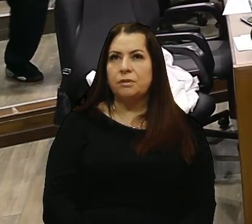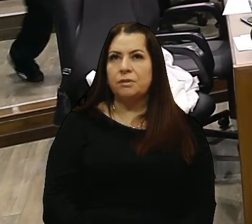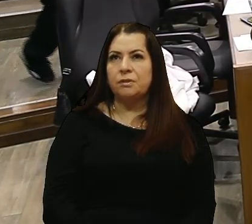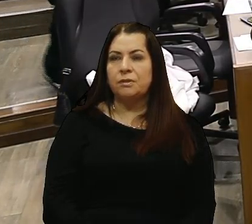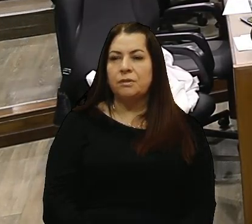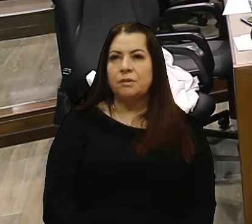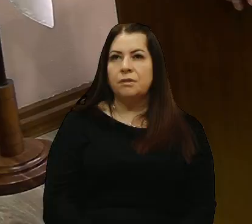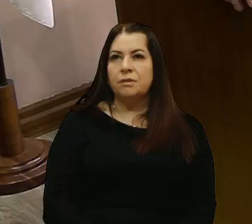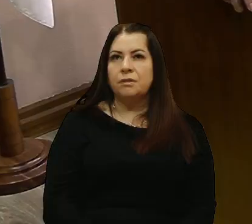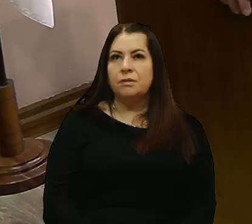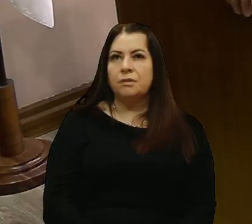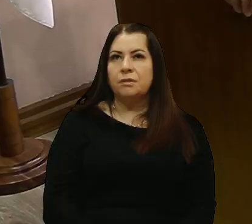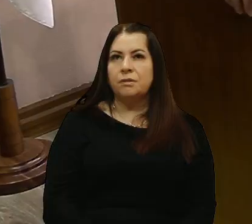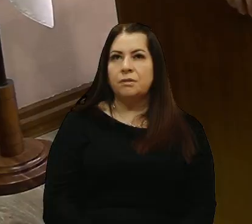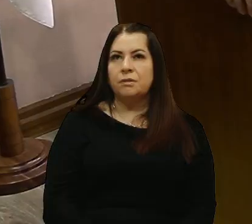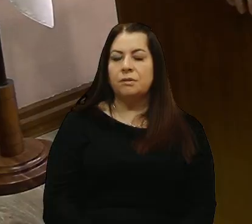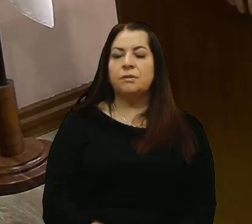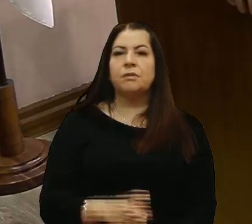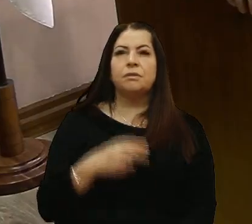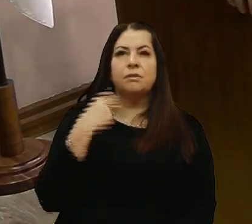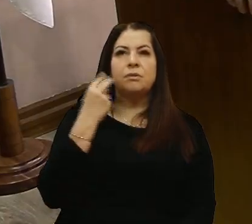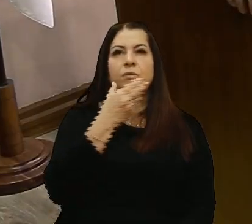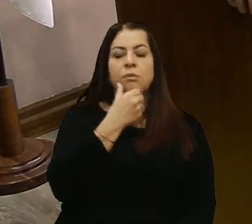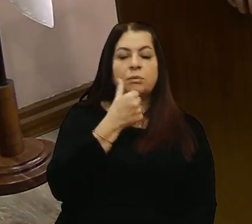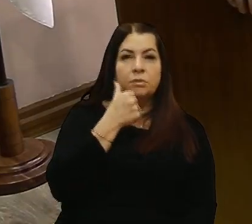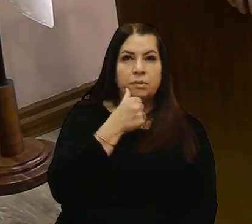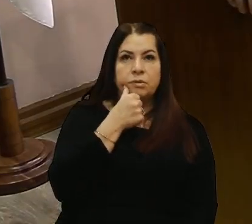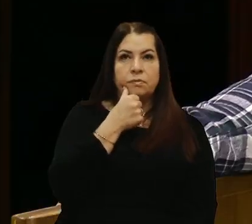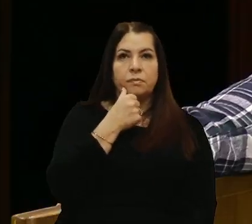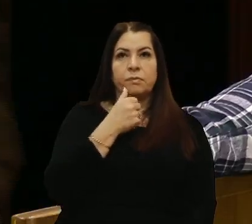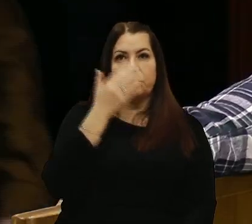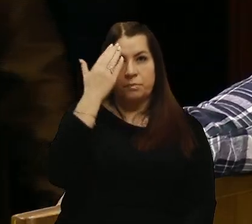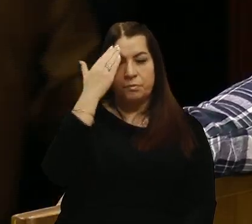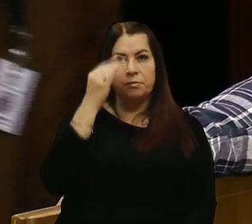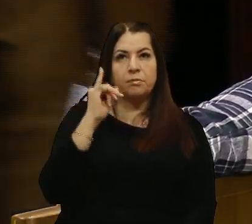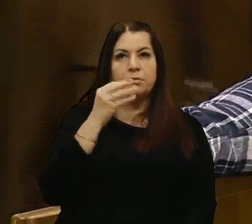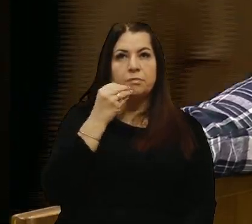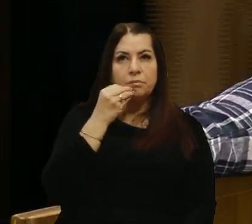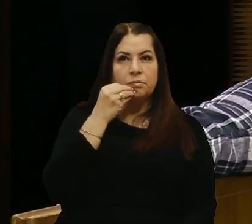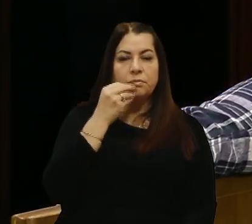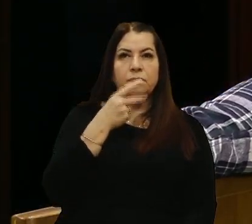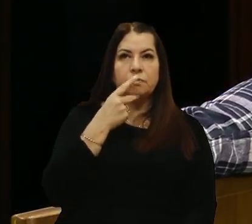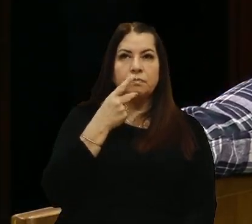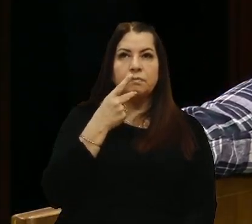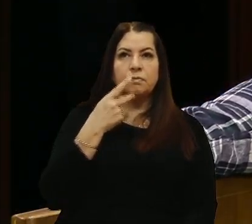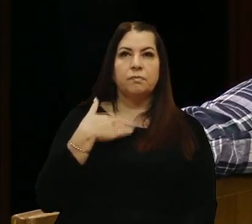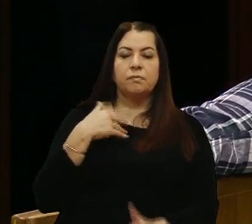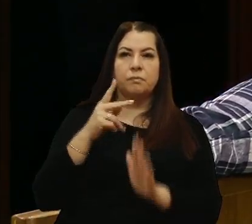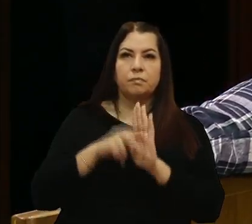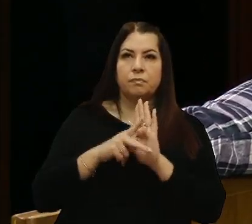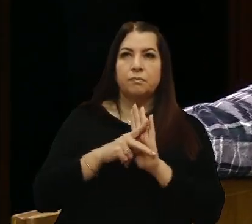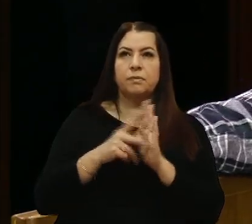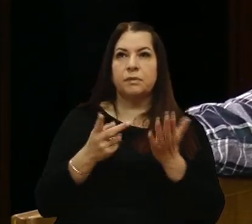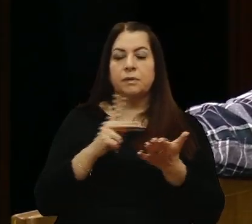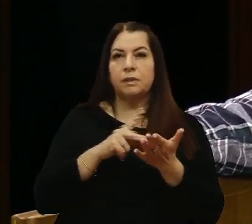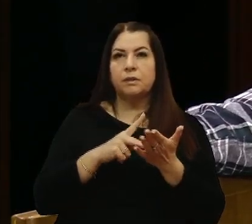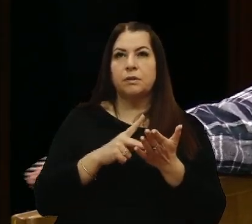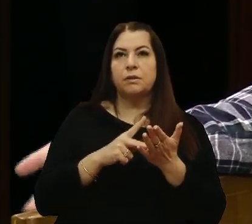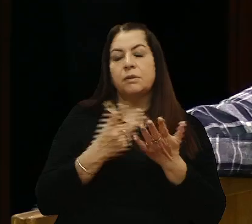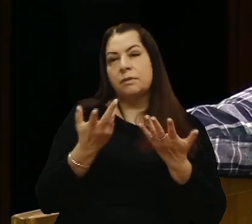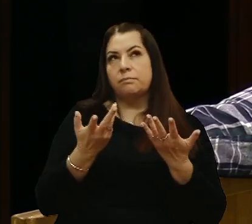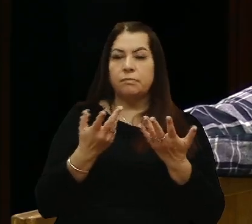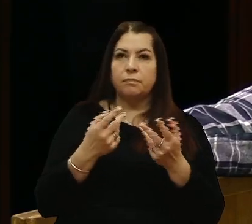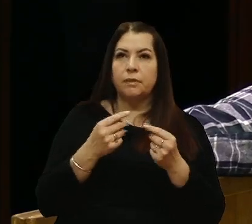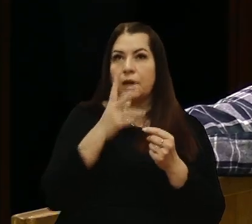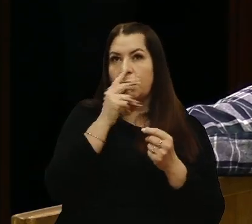Bom, senhoras vereadores, senhores vereadores, presidente, muito obrigado pela oportunidade de estar aqui e falar do meu projeto, que, na verdade, é um produto com o qual